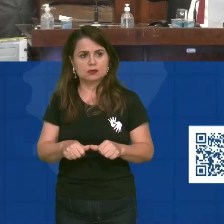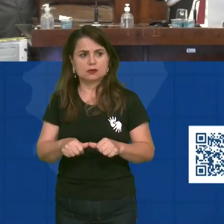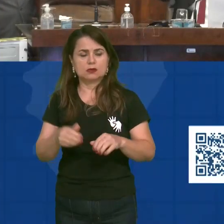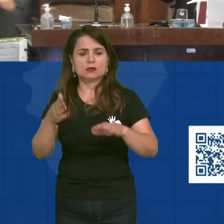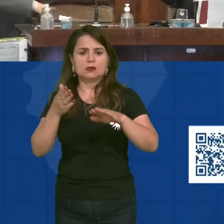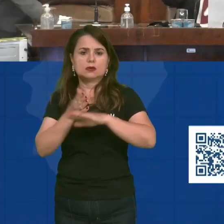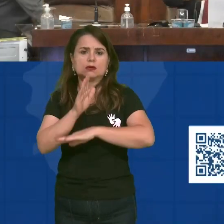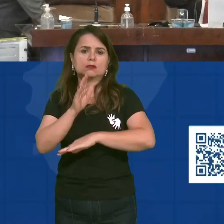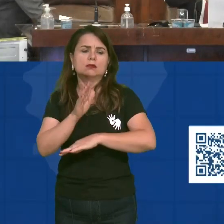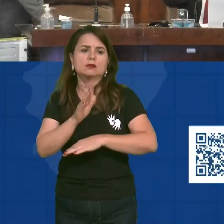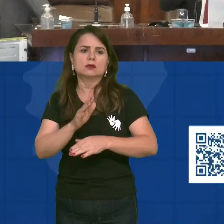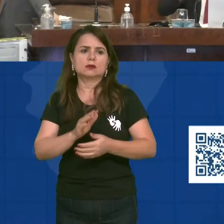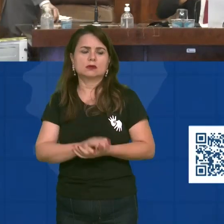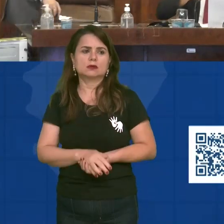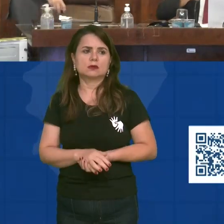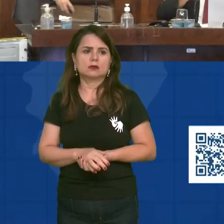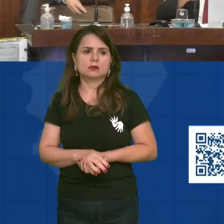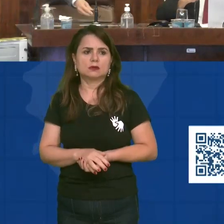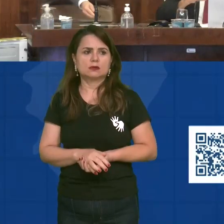aprovado